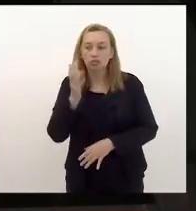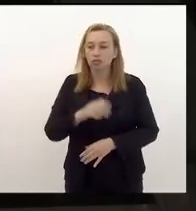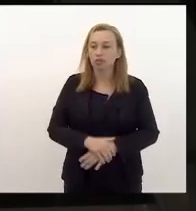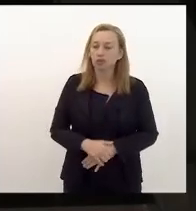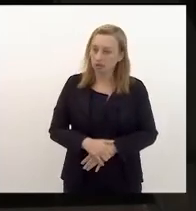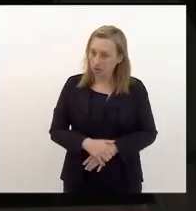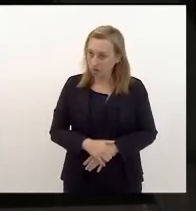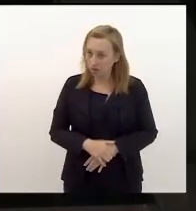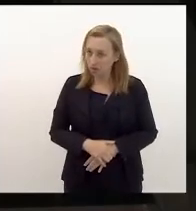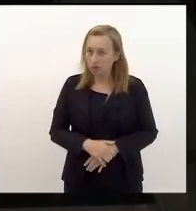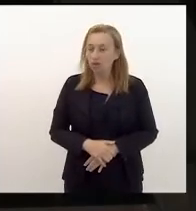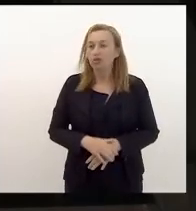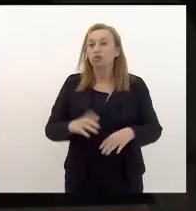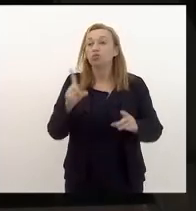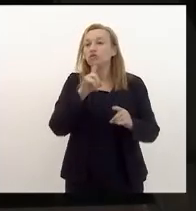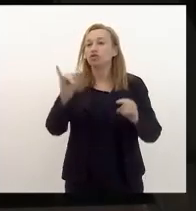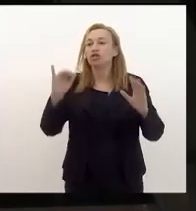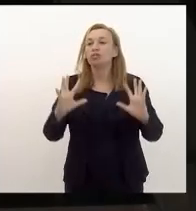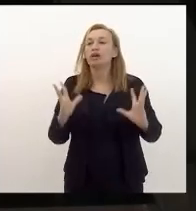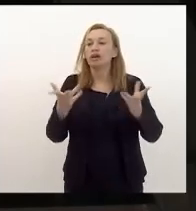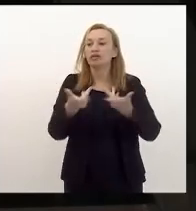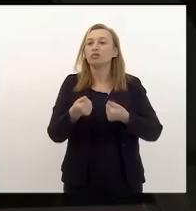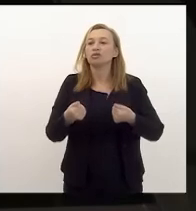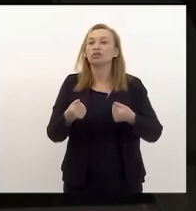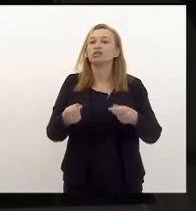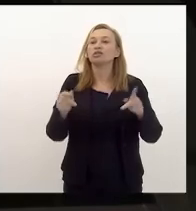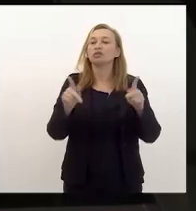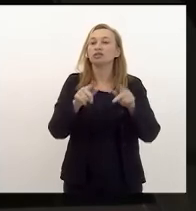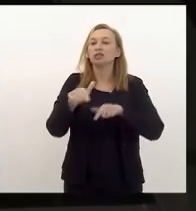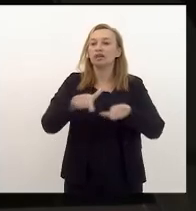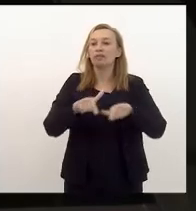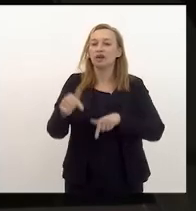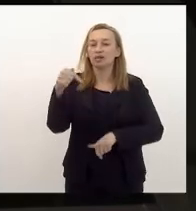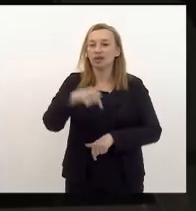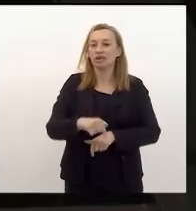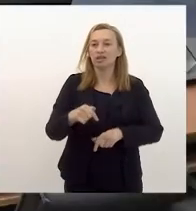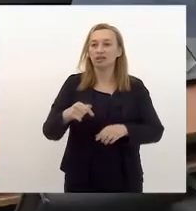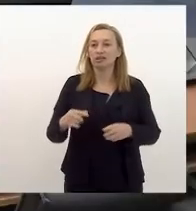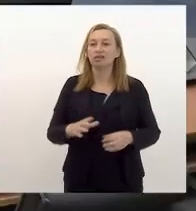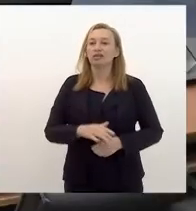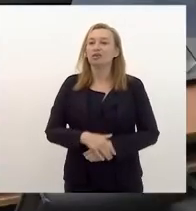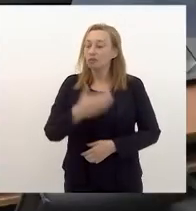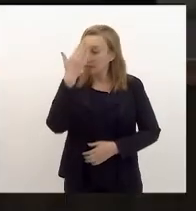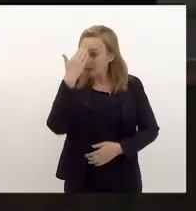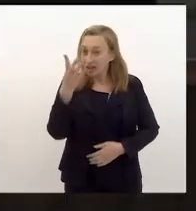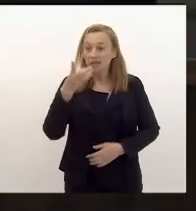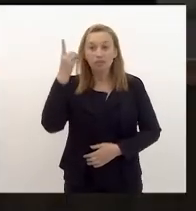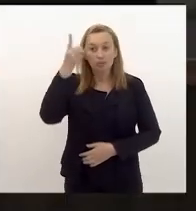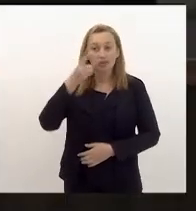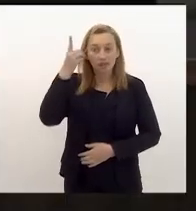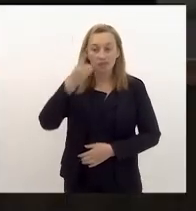que tenhamos um excelente dia de trabalhos aqui no Parlamento. Muito obrigado,